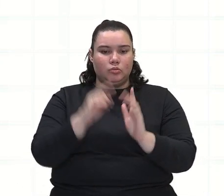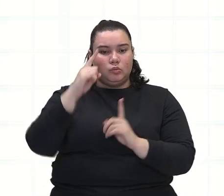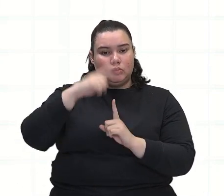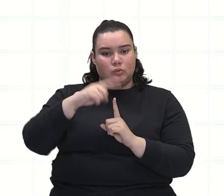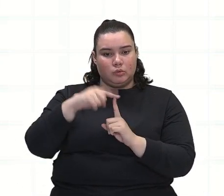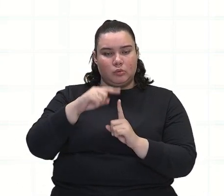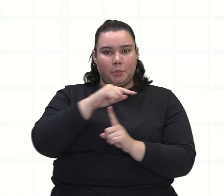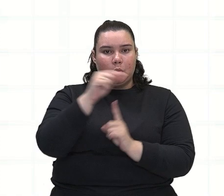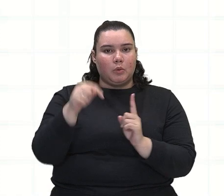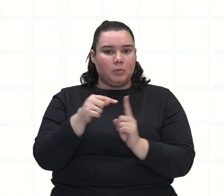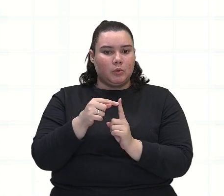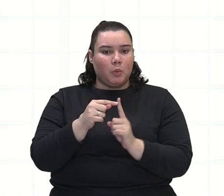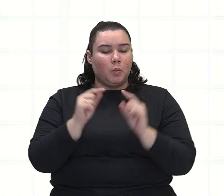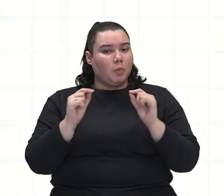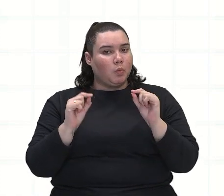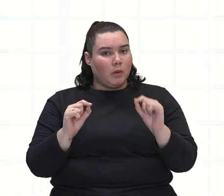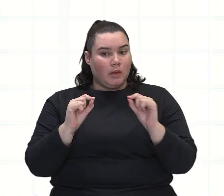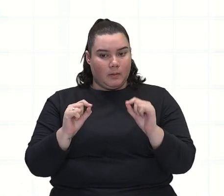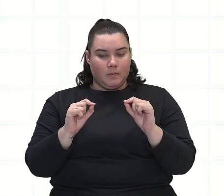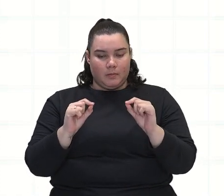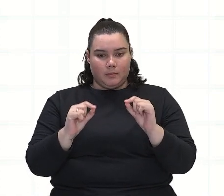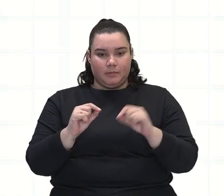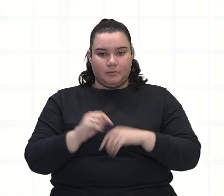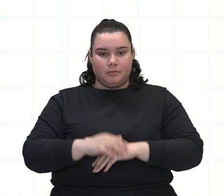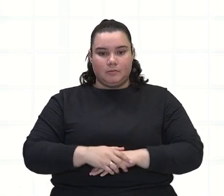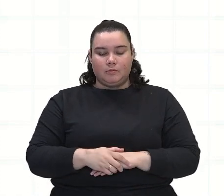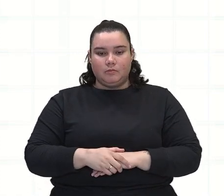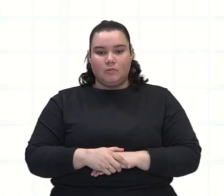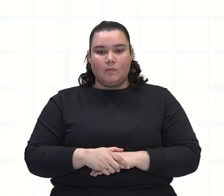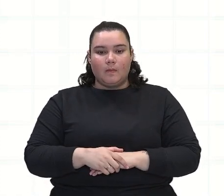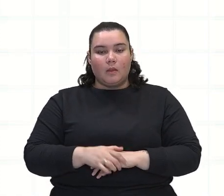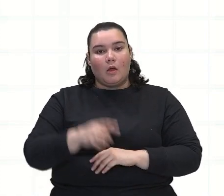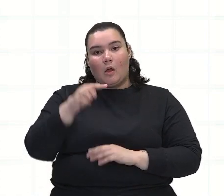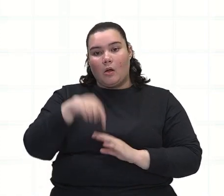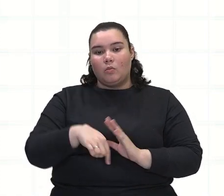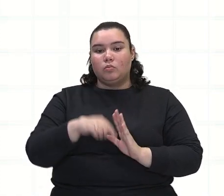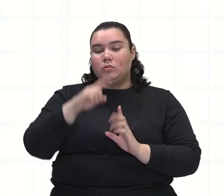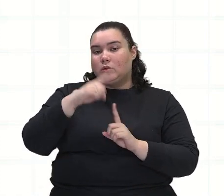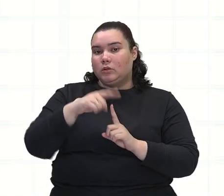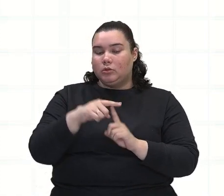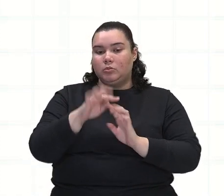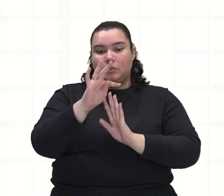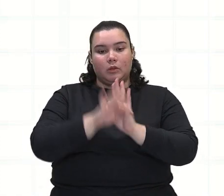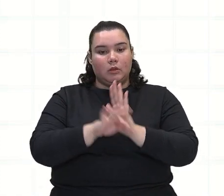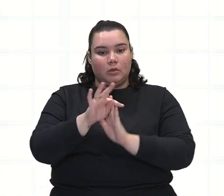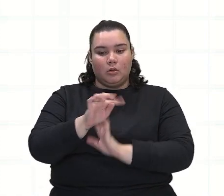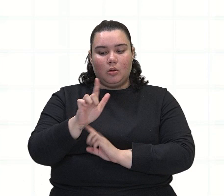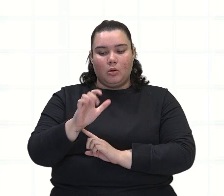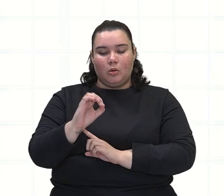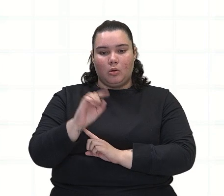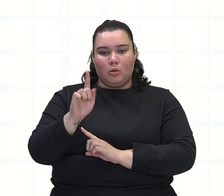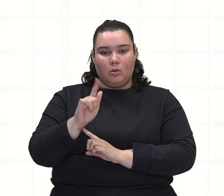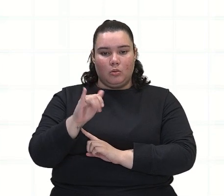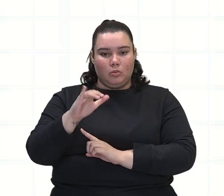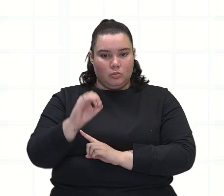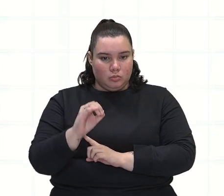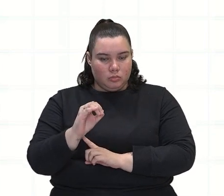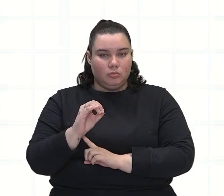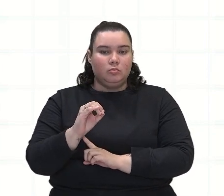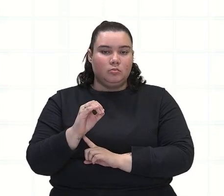finalidade, né, a sua intencionalidade comunicativa. É um tipo de texto lógico,